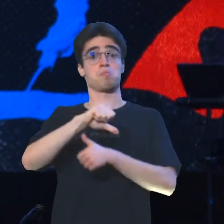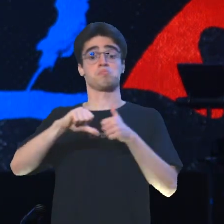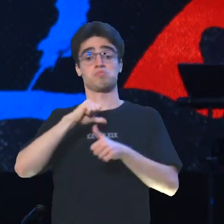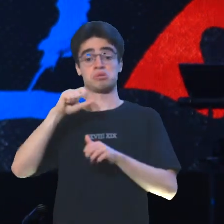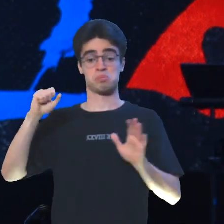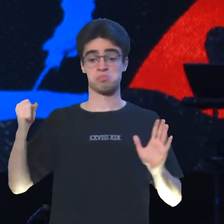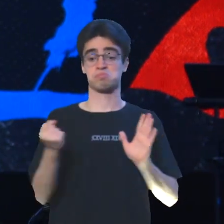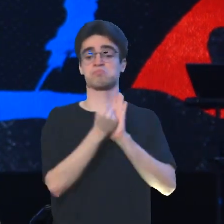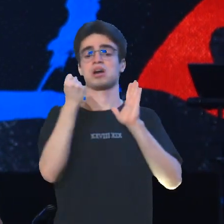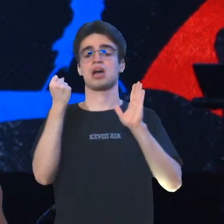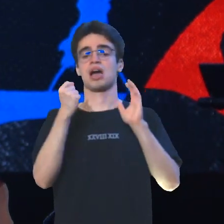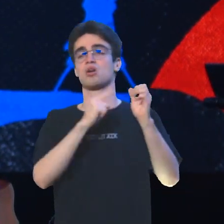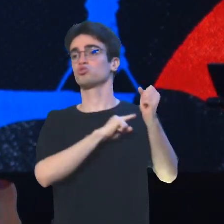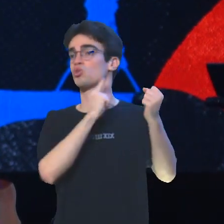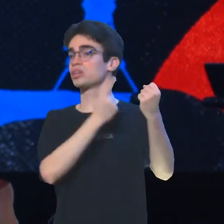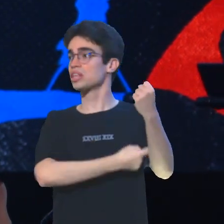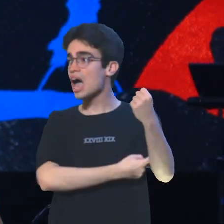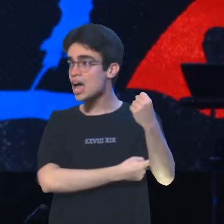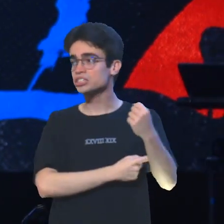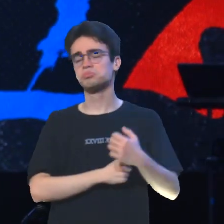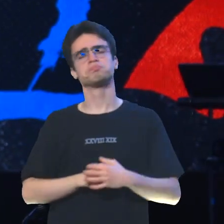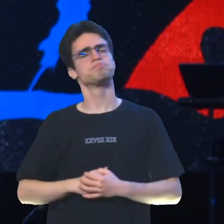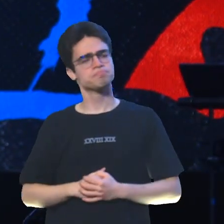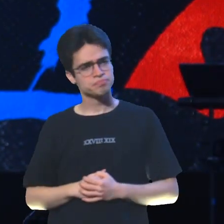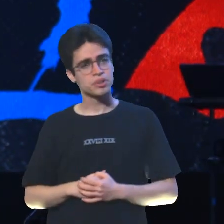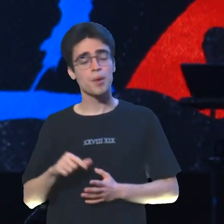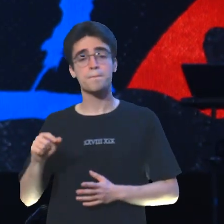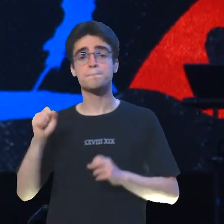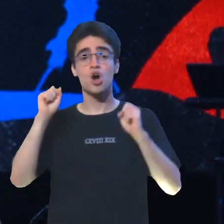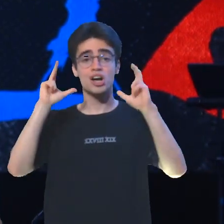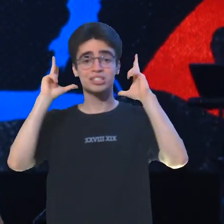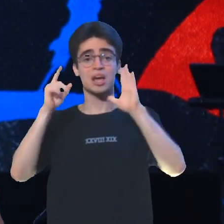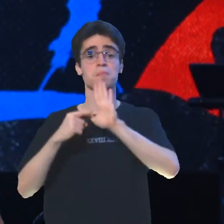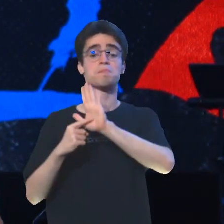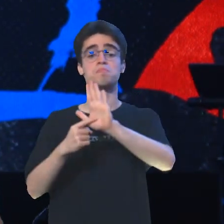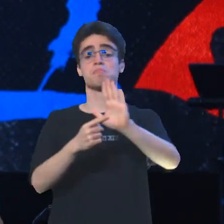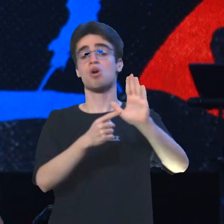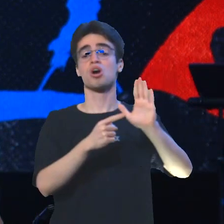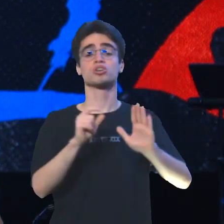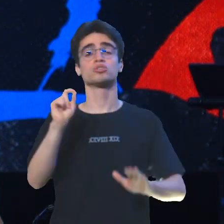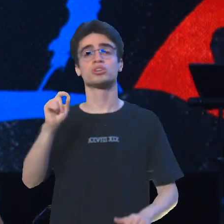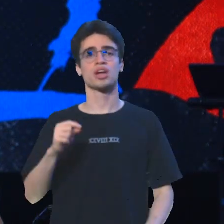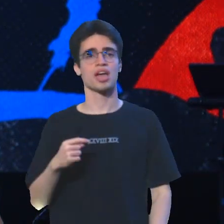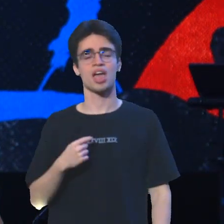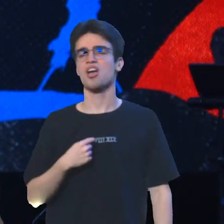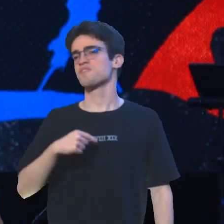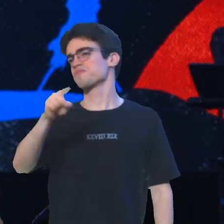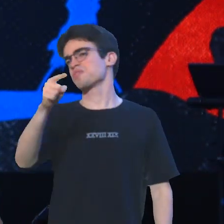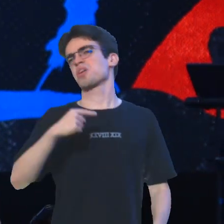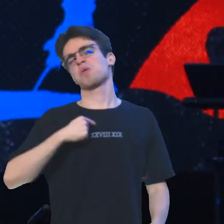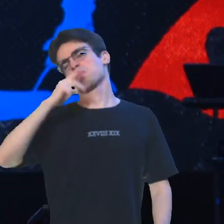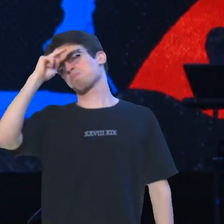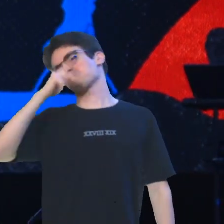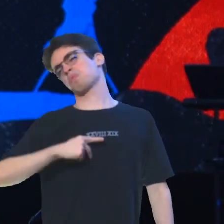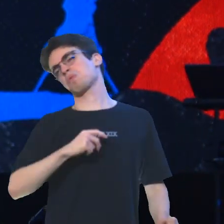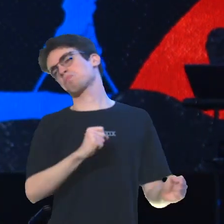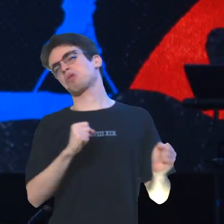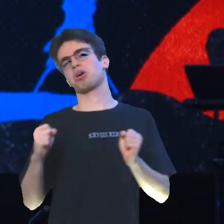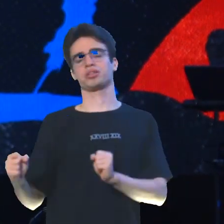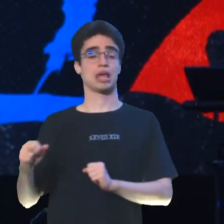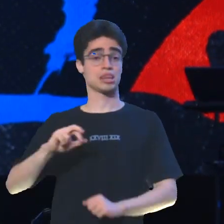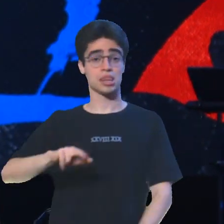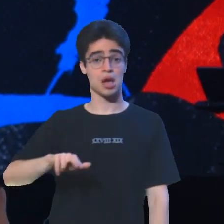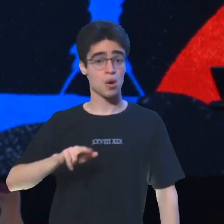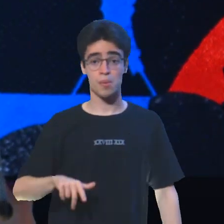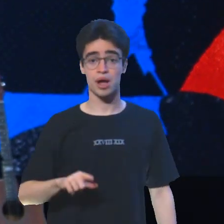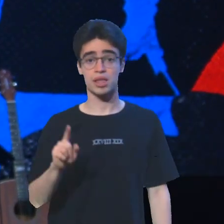de autoridade divina, Moisés mostra que ele não estava indo pelo seu próprio poder,